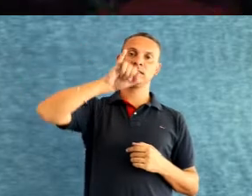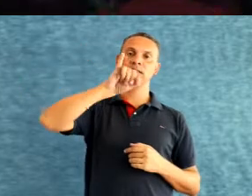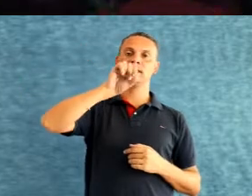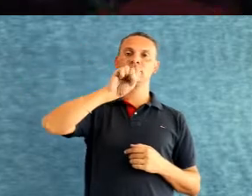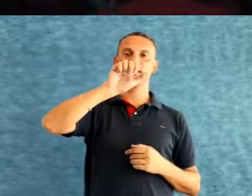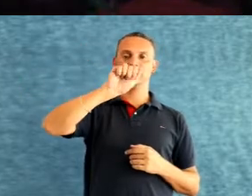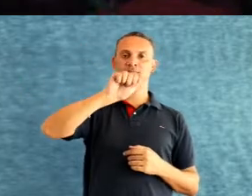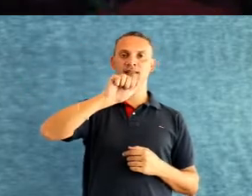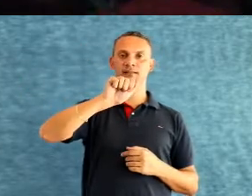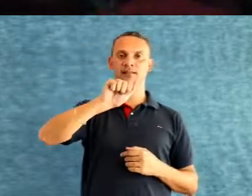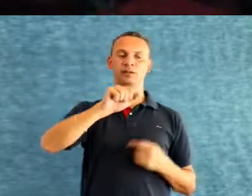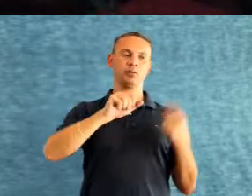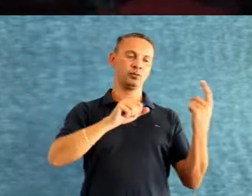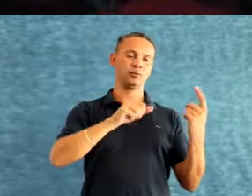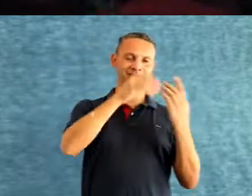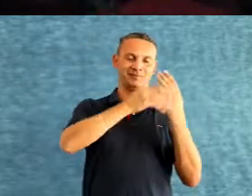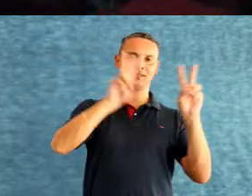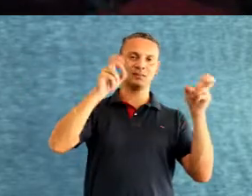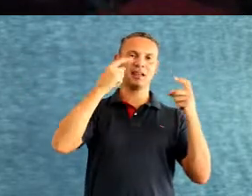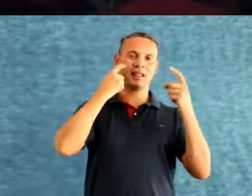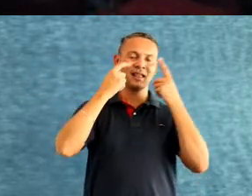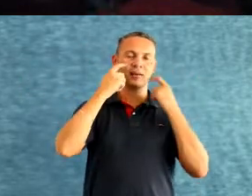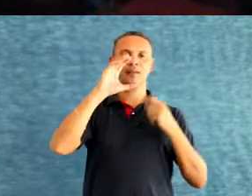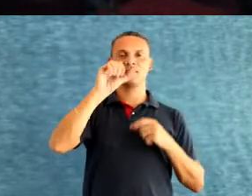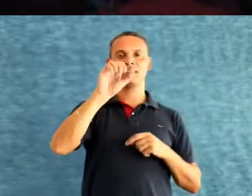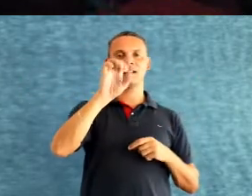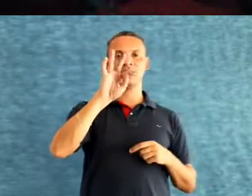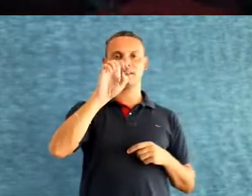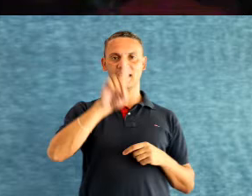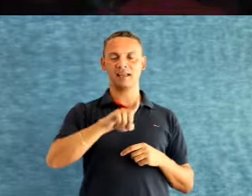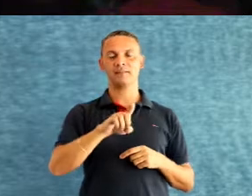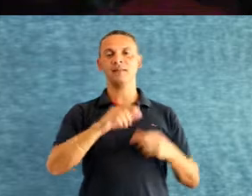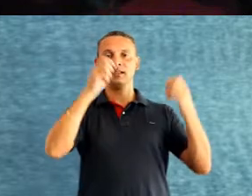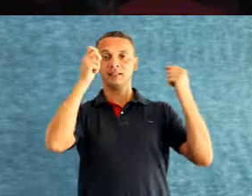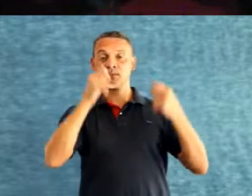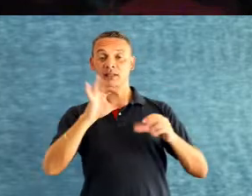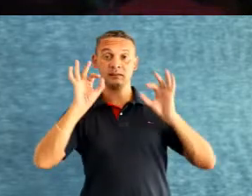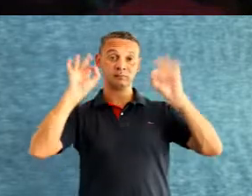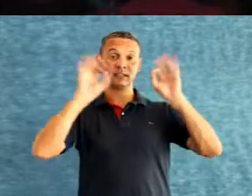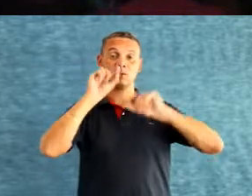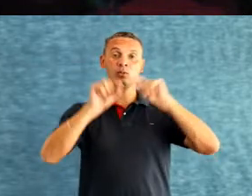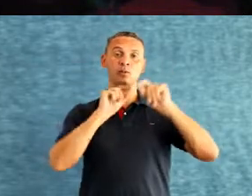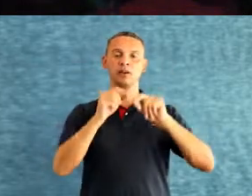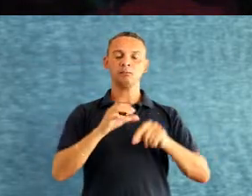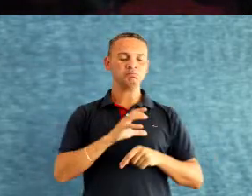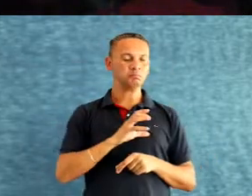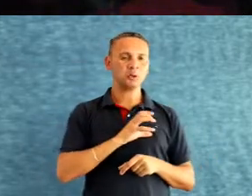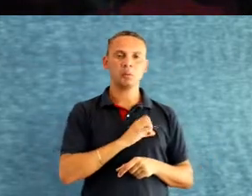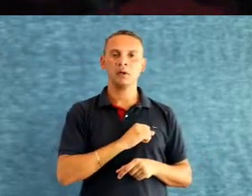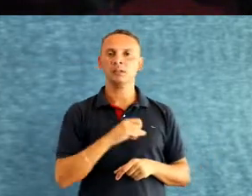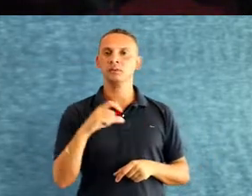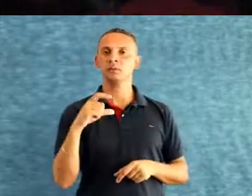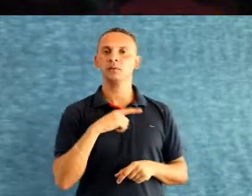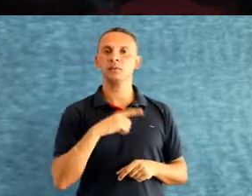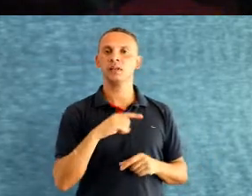Lágrima de um Caeté, que eu citei, de 49, que se insere de forma especial no contexto romântico indianista.